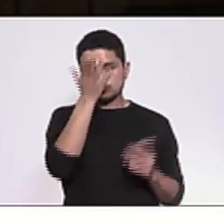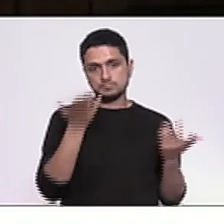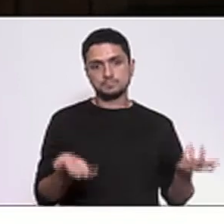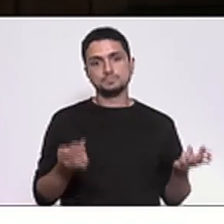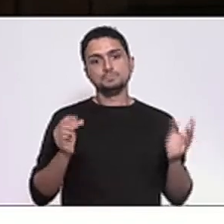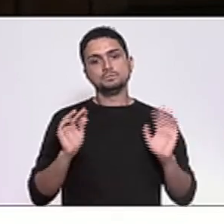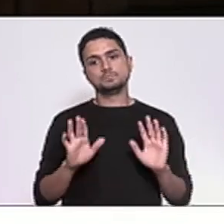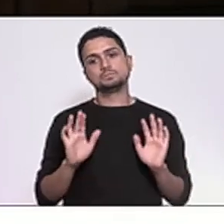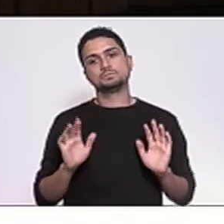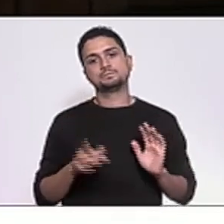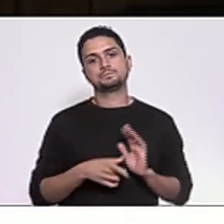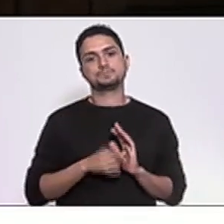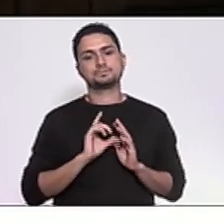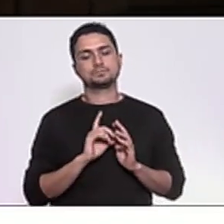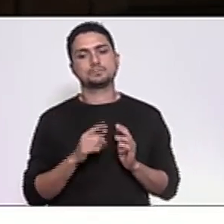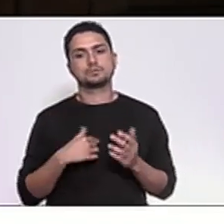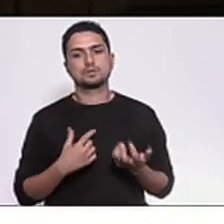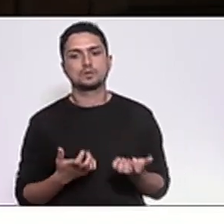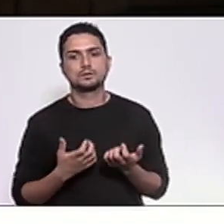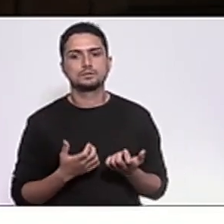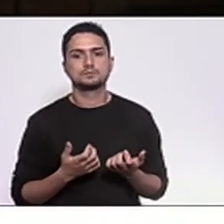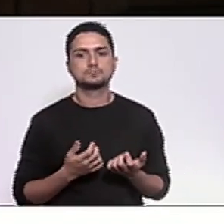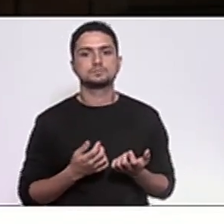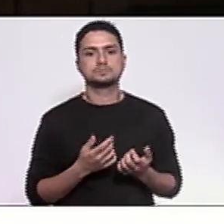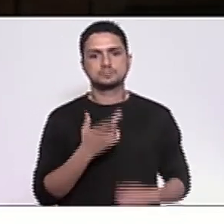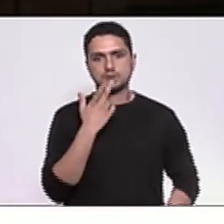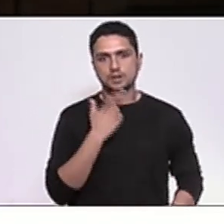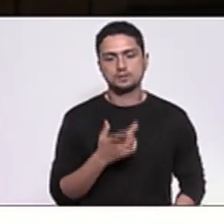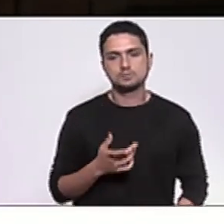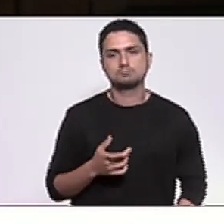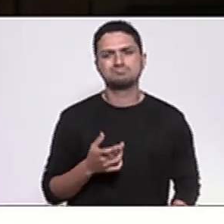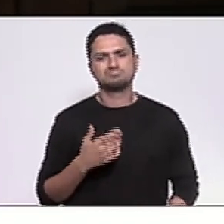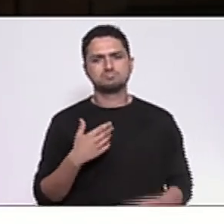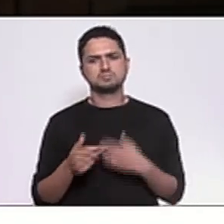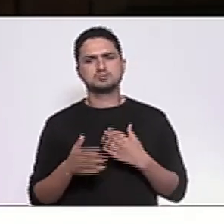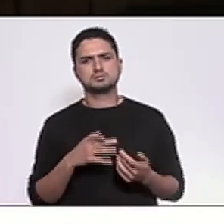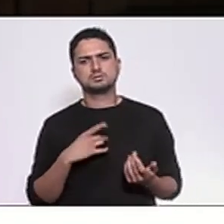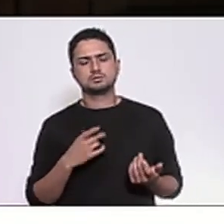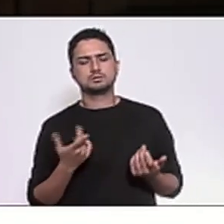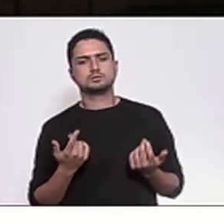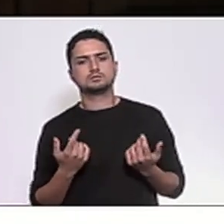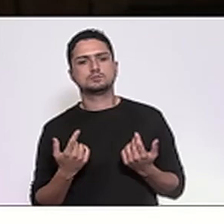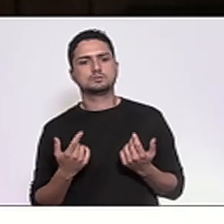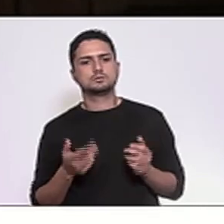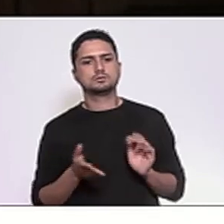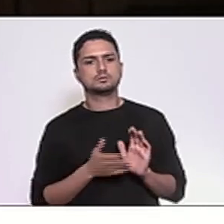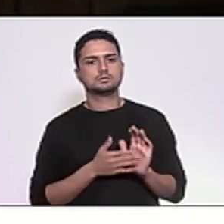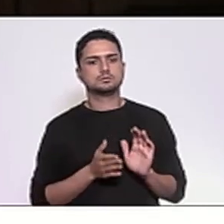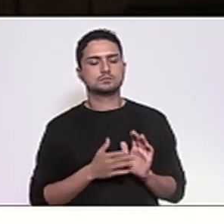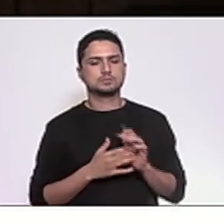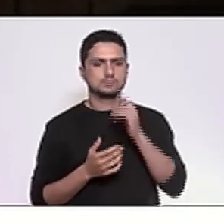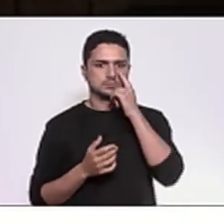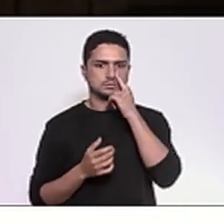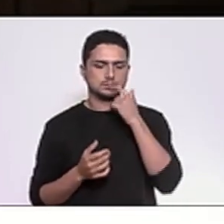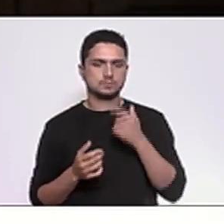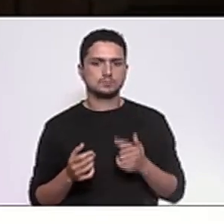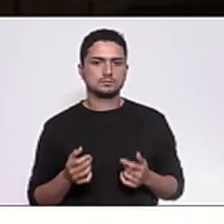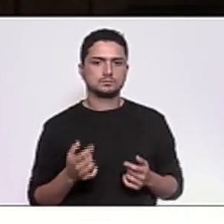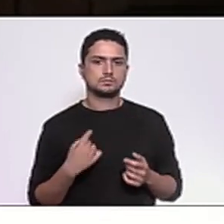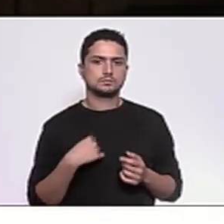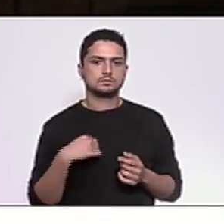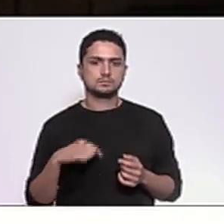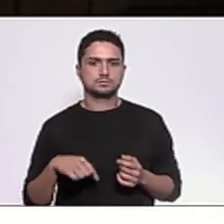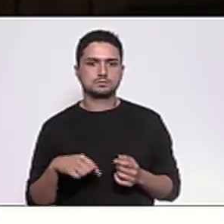antemão, estou dando já, independente de fazer essa proposição às comissões, já estou